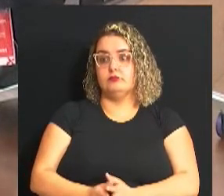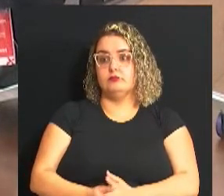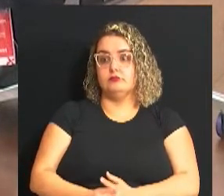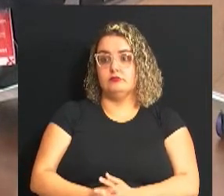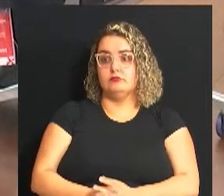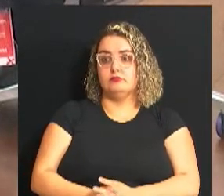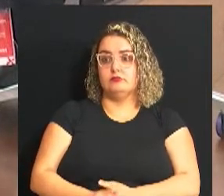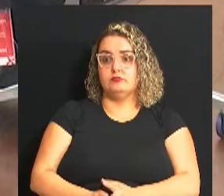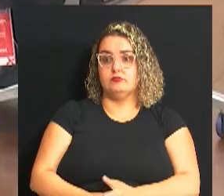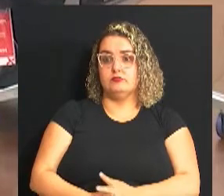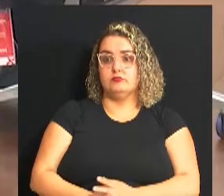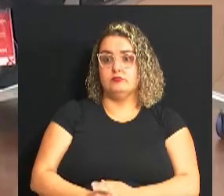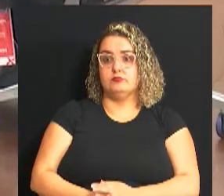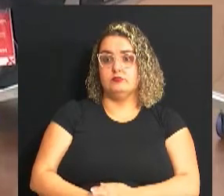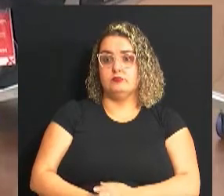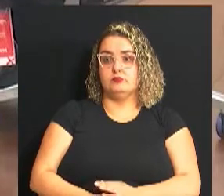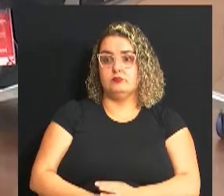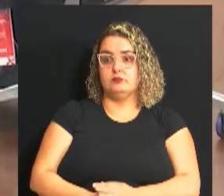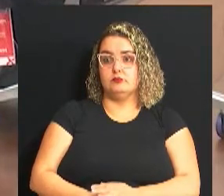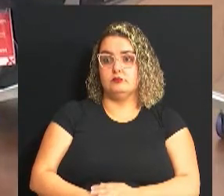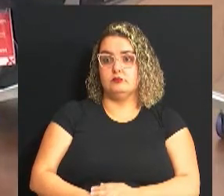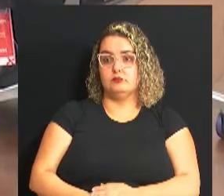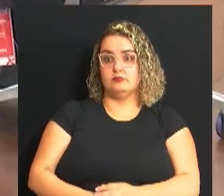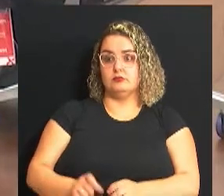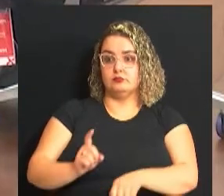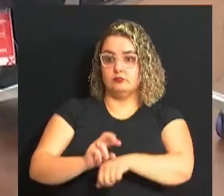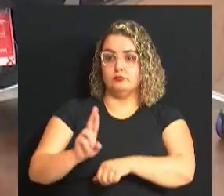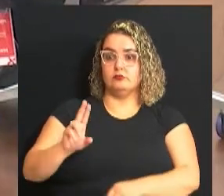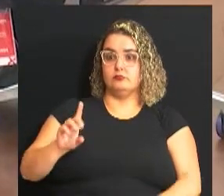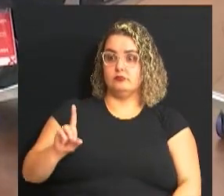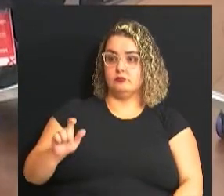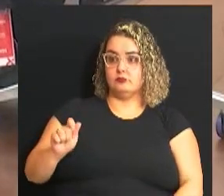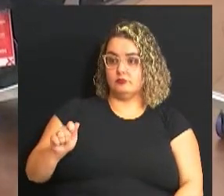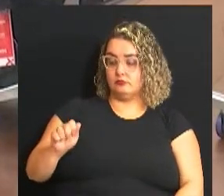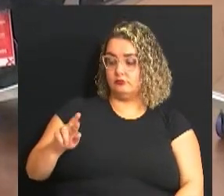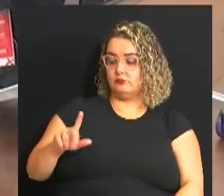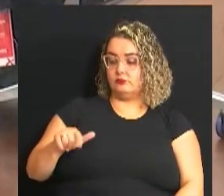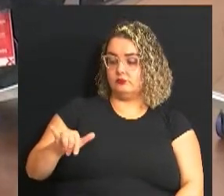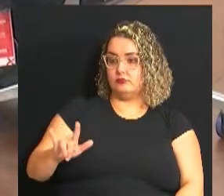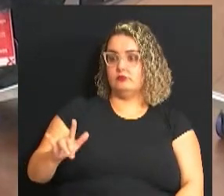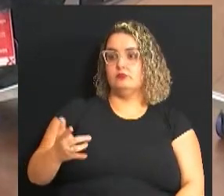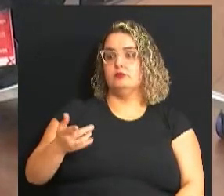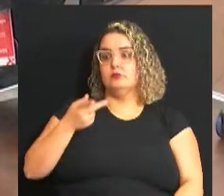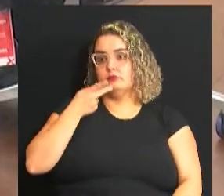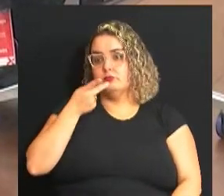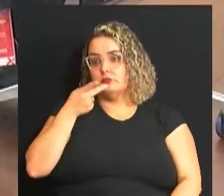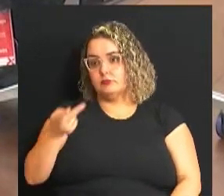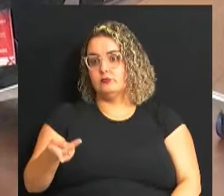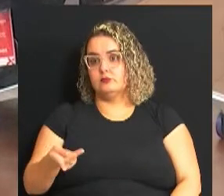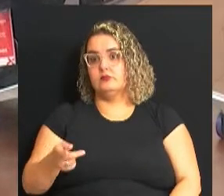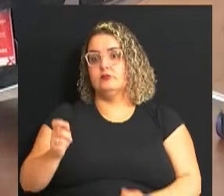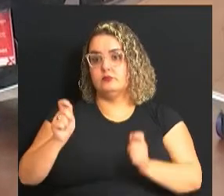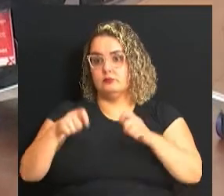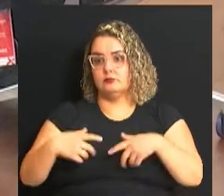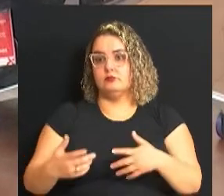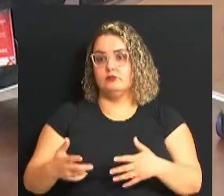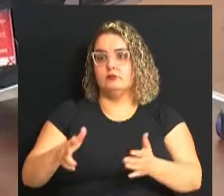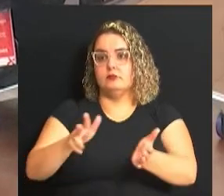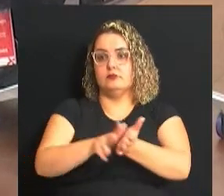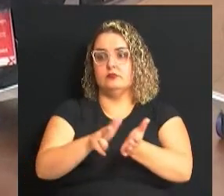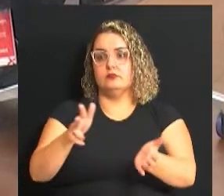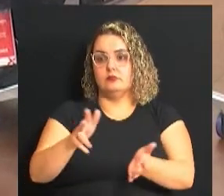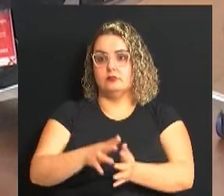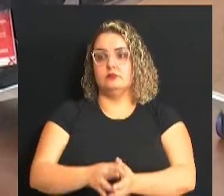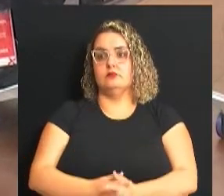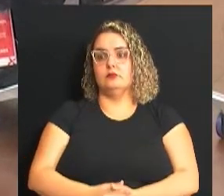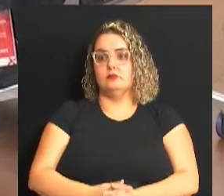Arli citou, assim, meio en passant, mas hoje é passível de regularização, né,